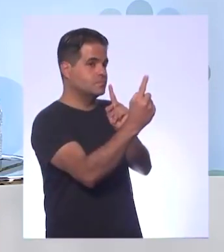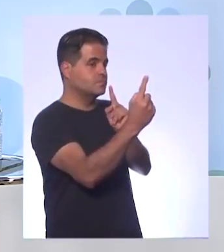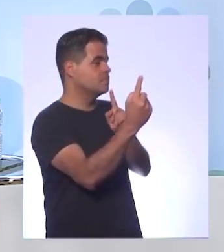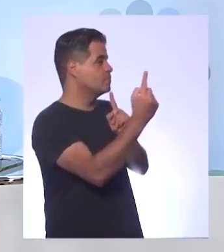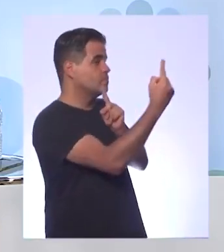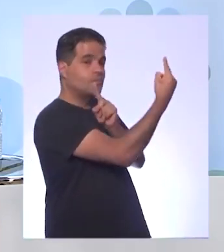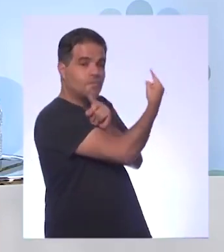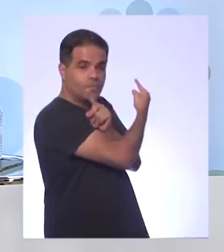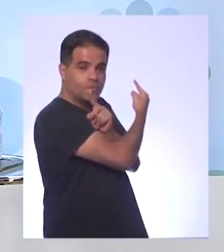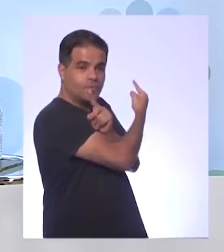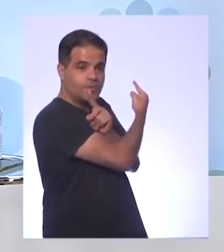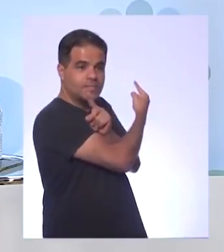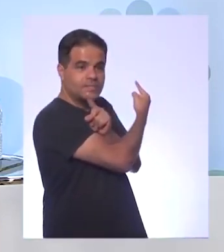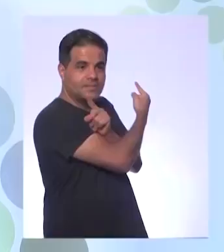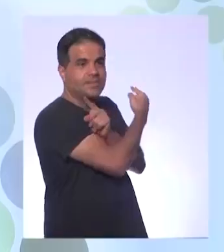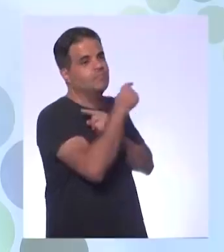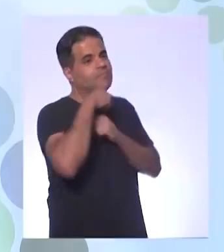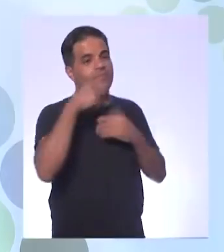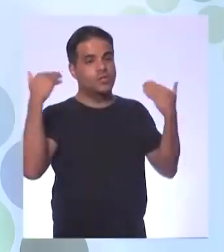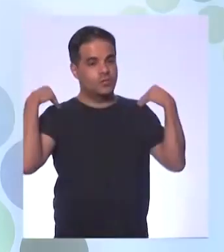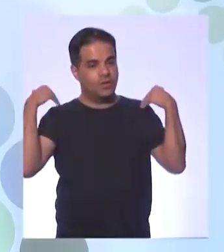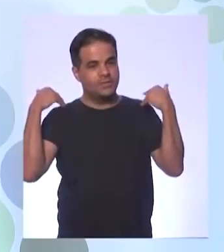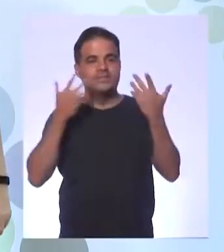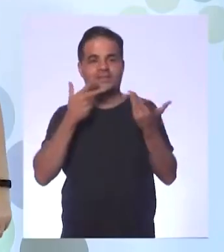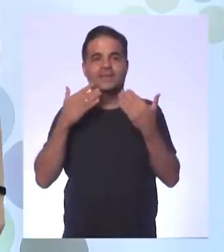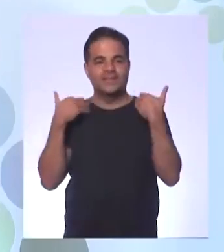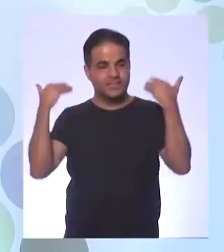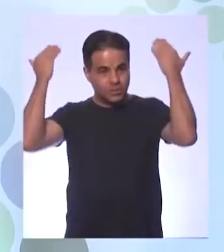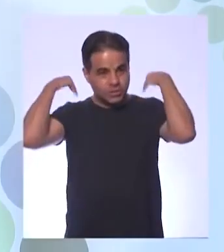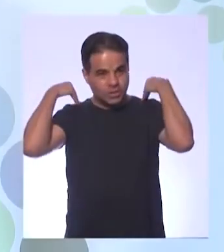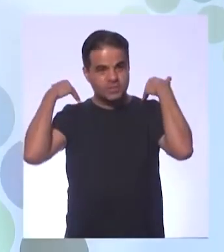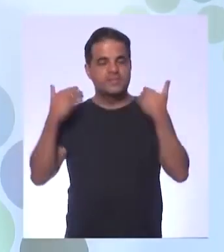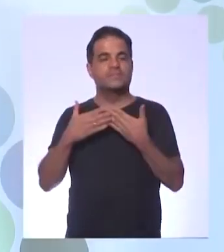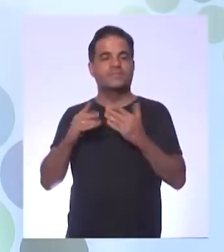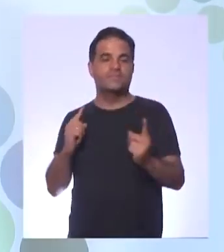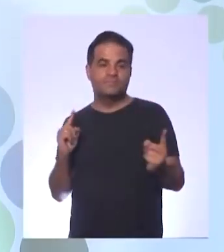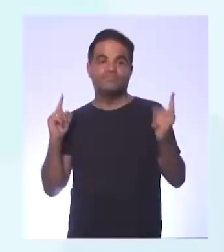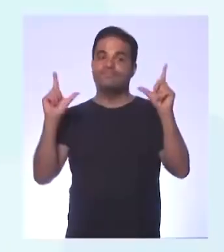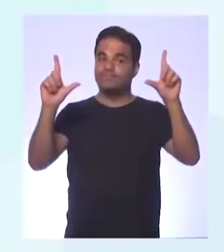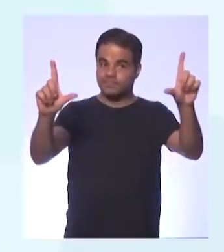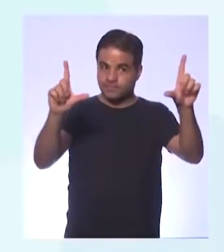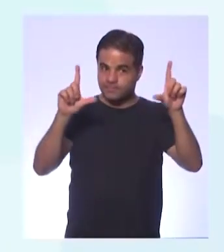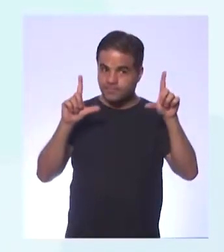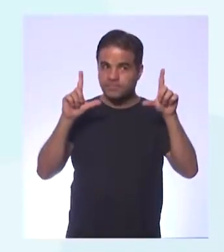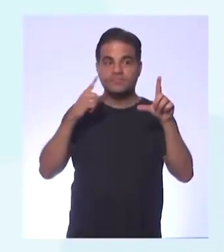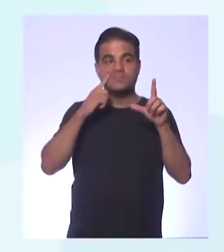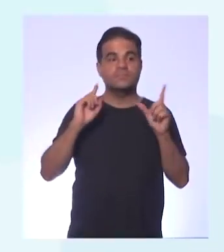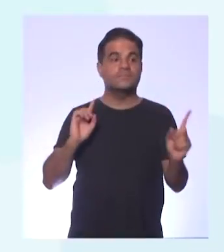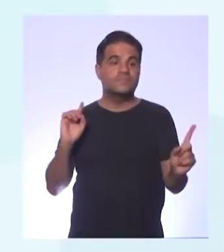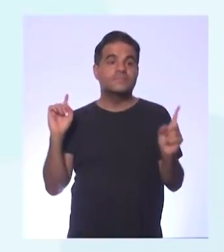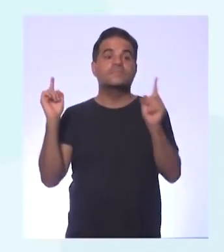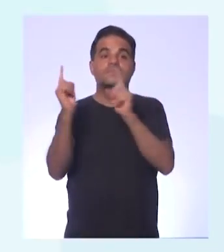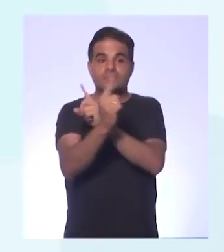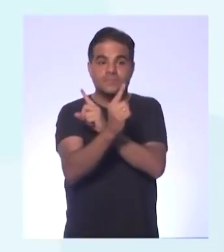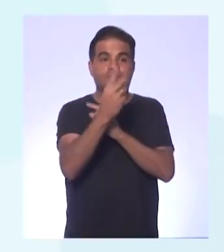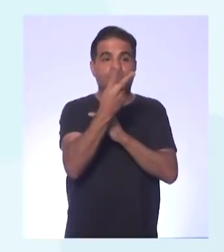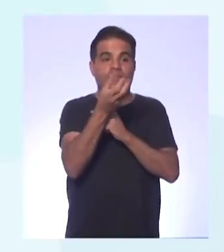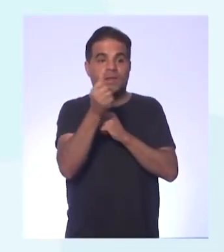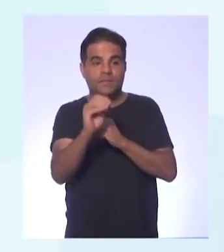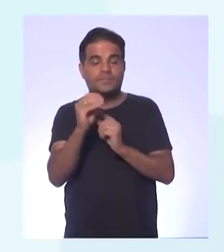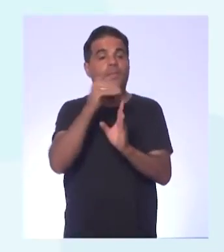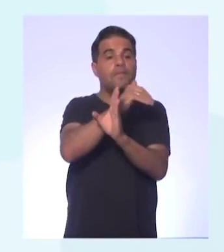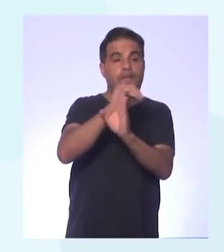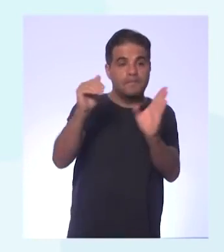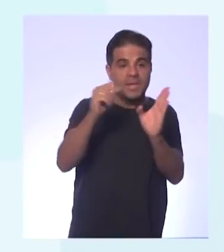e 1/4 de volta de costas. Não vou ficar de costas, mas de costas, ok? Então, volta lá para a tela. Volta completa, 360 graus. Meia